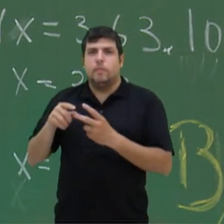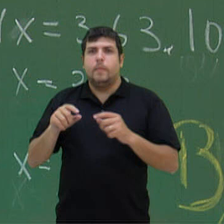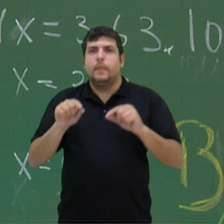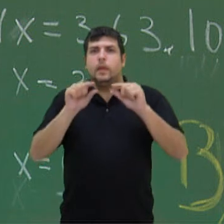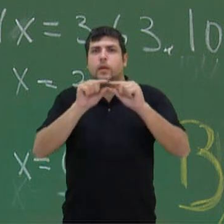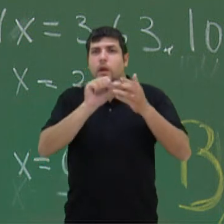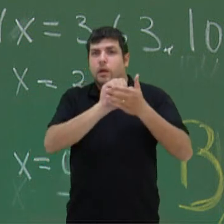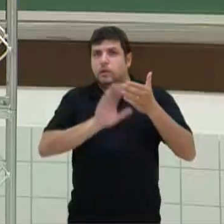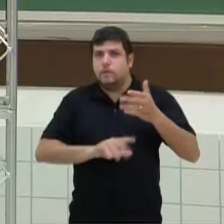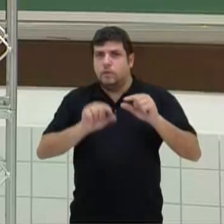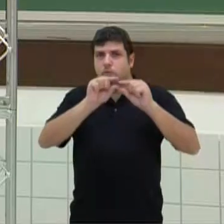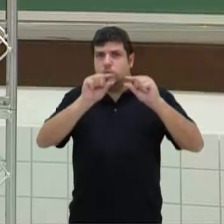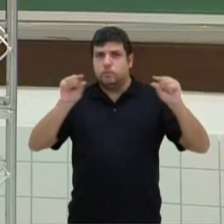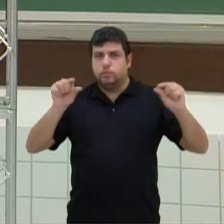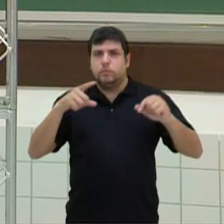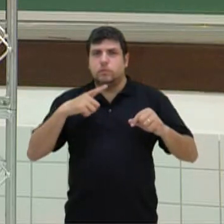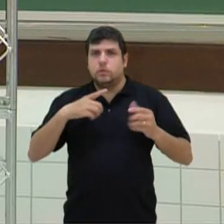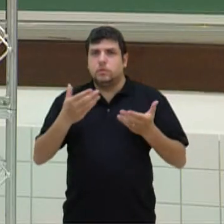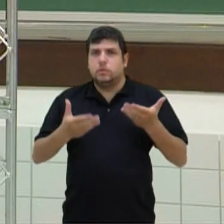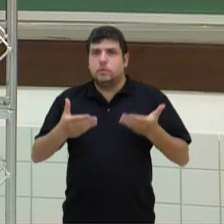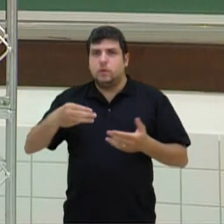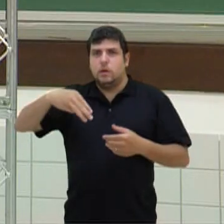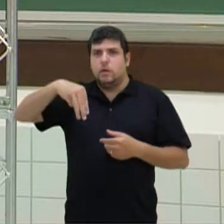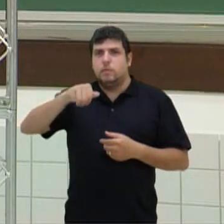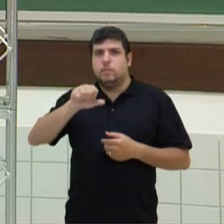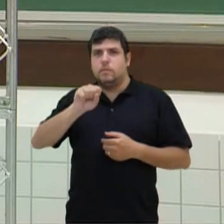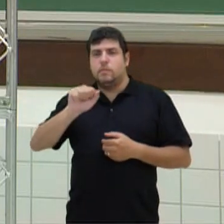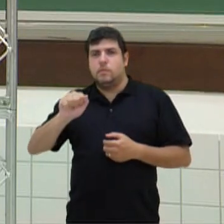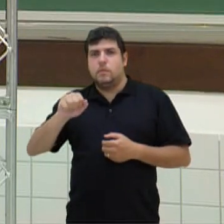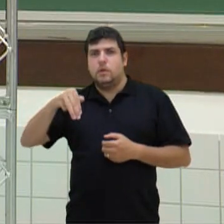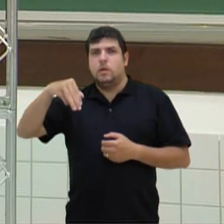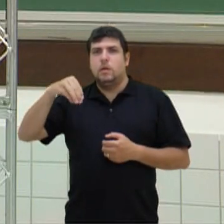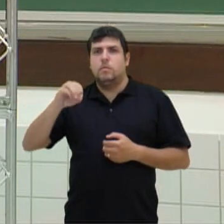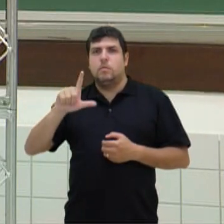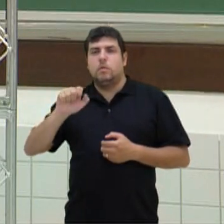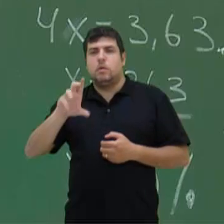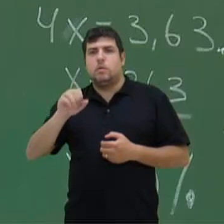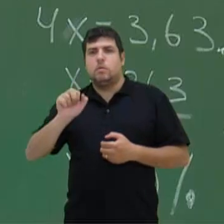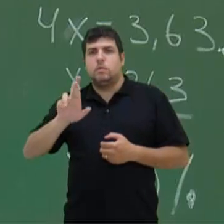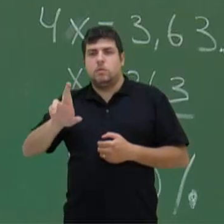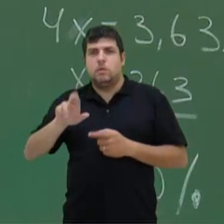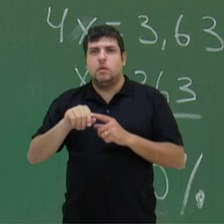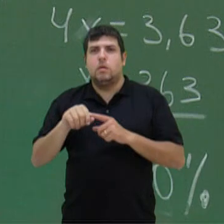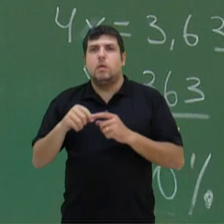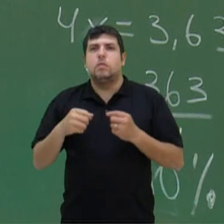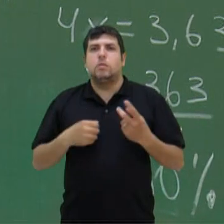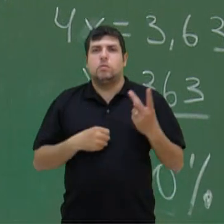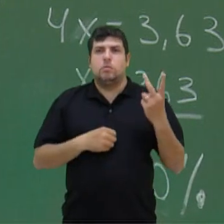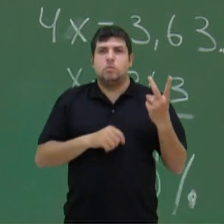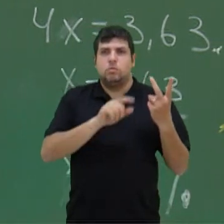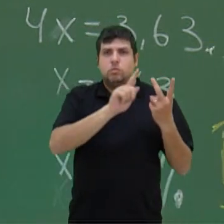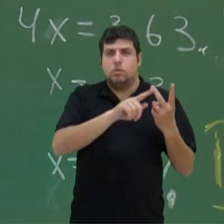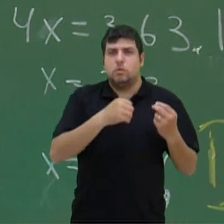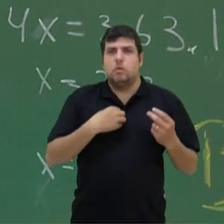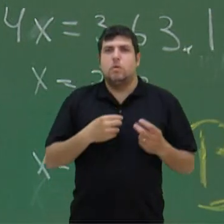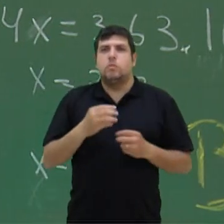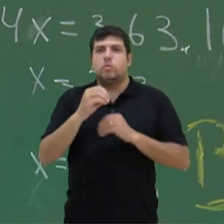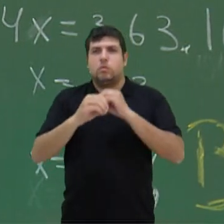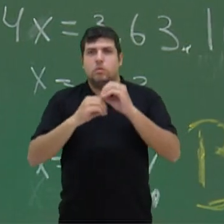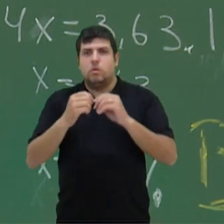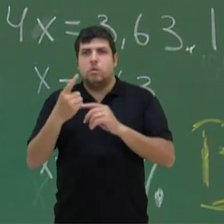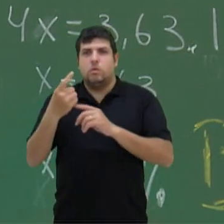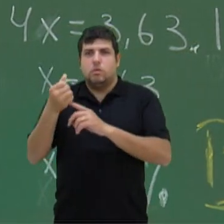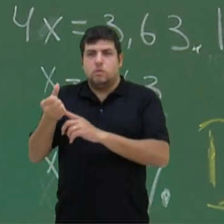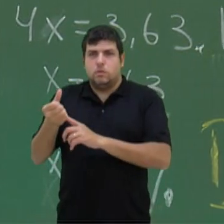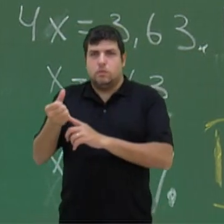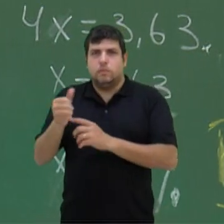massa molecular. Tá? Então, ele diz para a gente que o nitrogênio é 14 gramas por mol, o hidrogênio é 2 gramas por mol e o oxigênio são 16 gramas